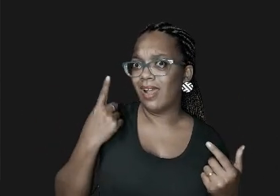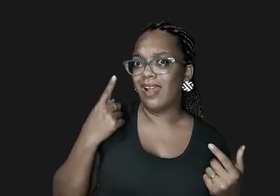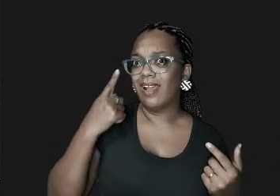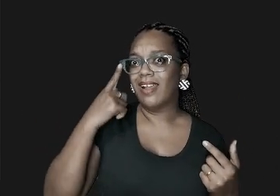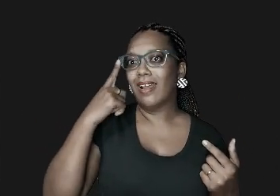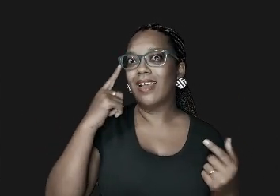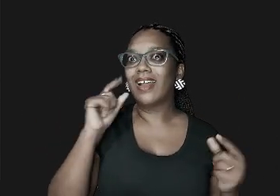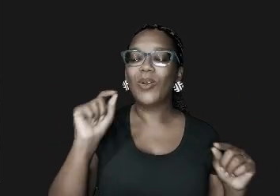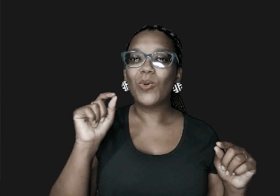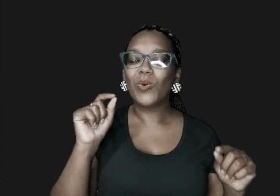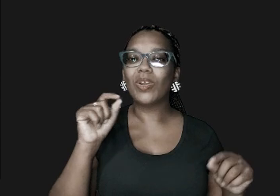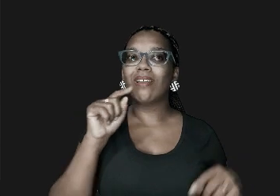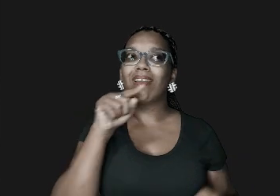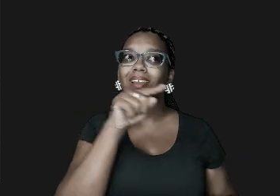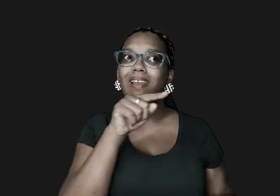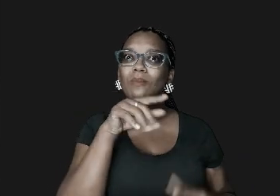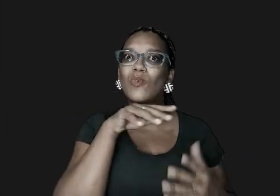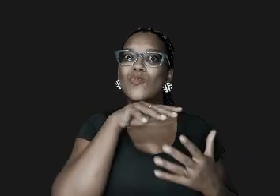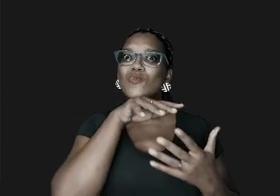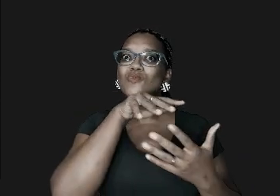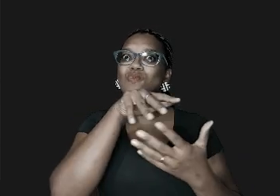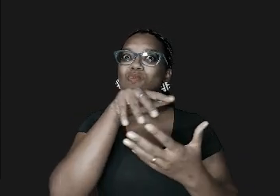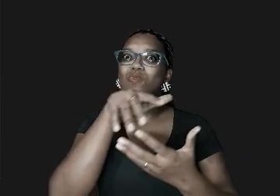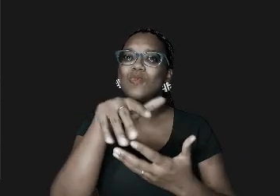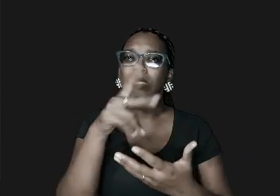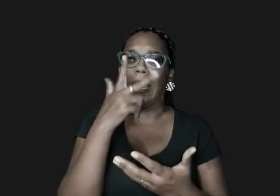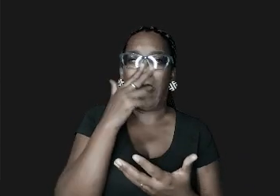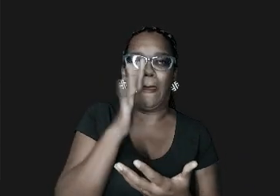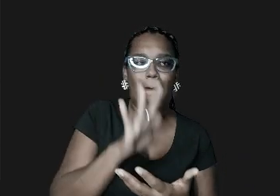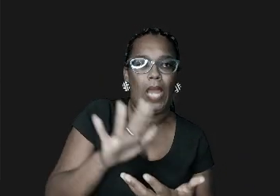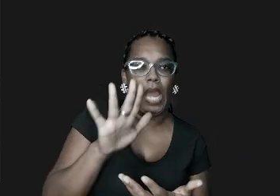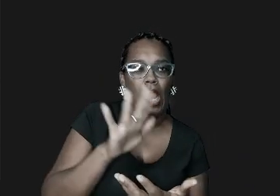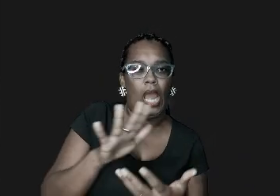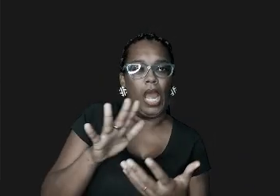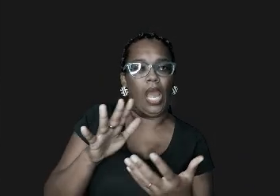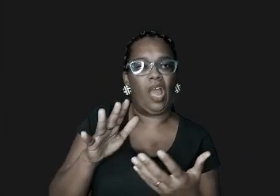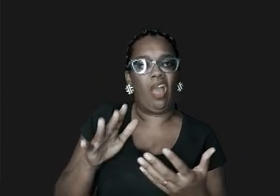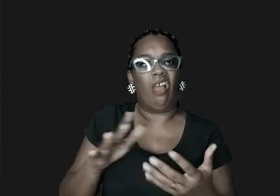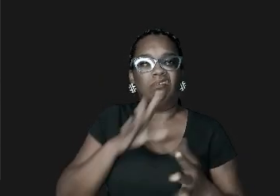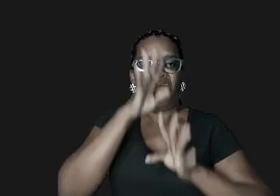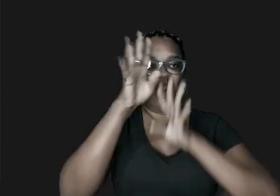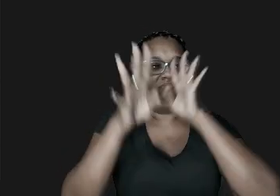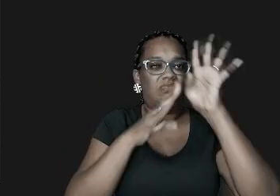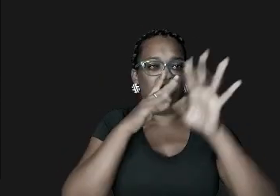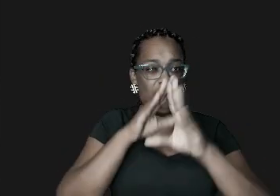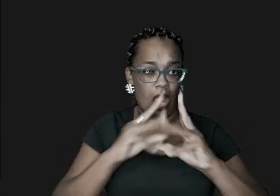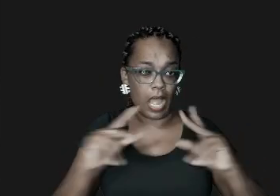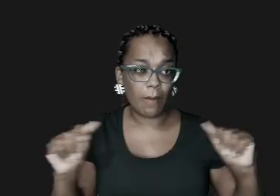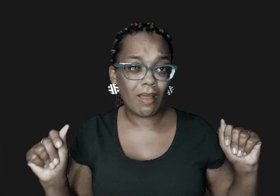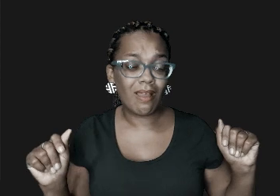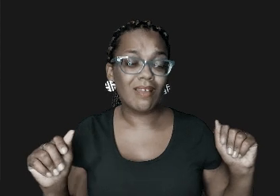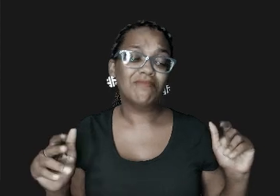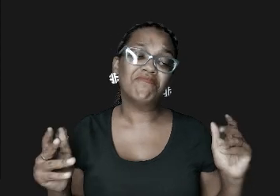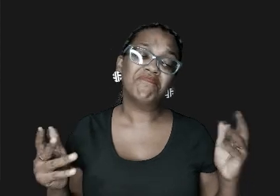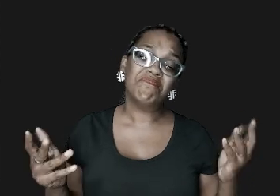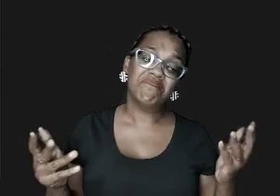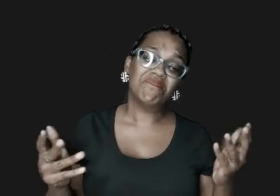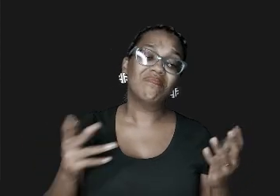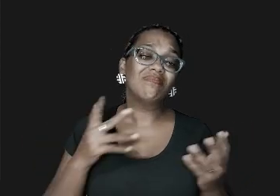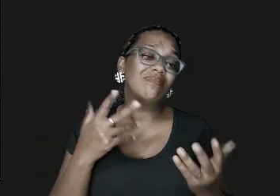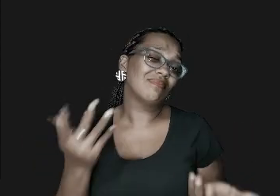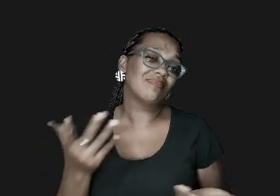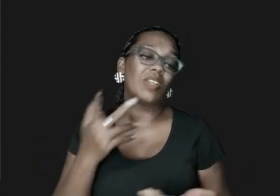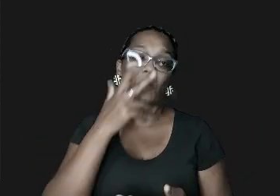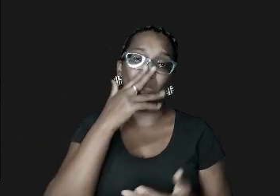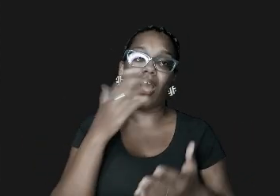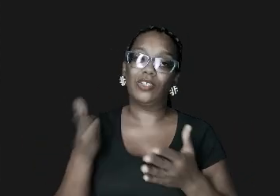faroeste será que aquele aquele aquele aquele mundo que parecia ser de terra sem lei vai acabar